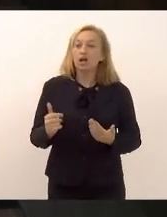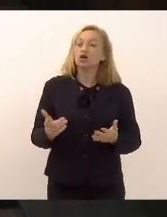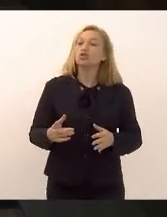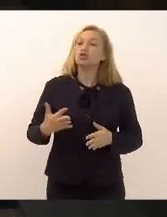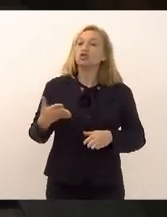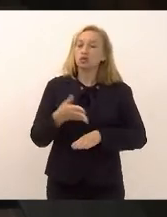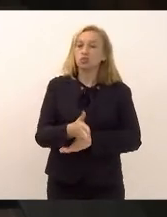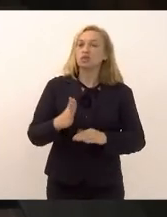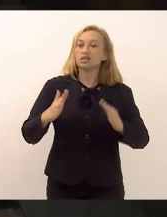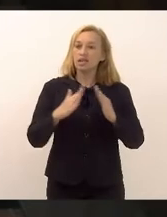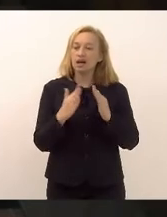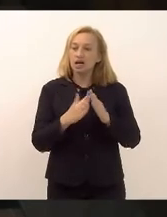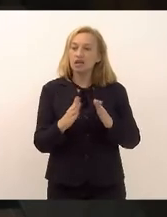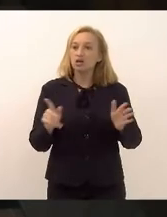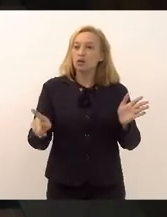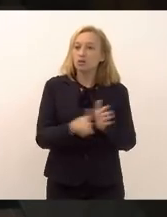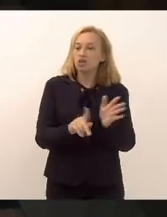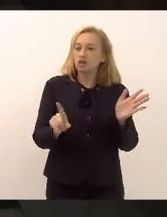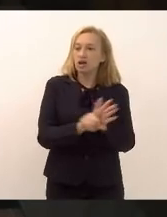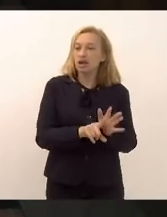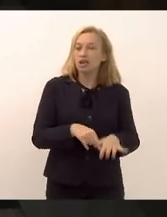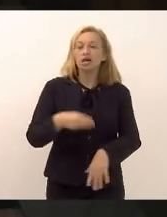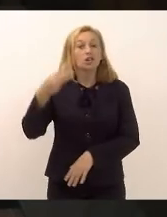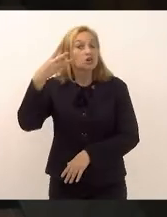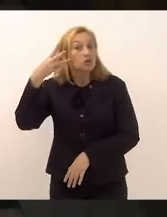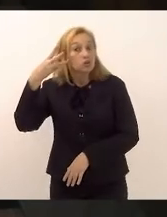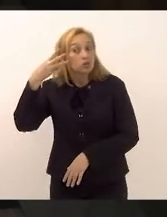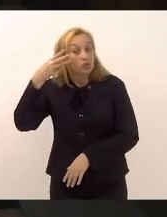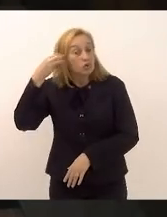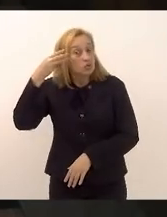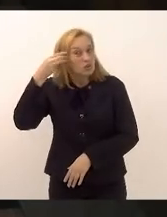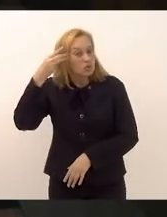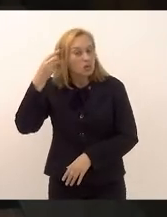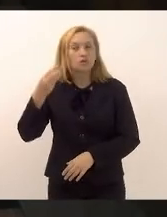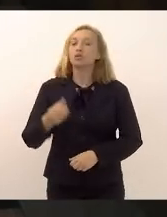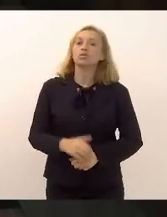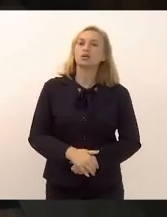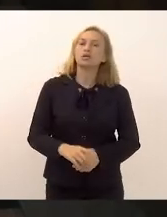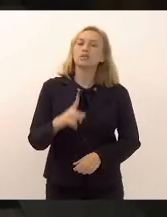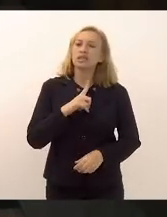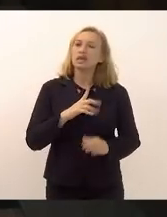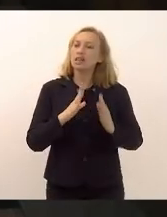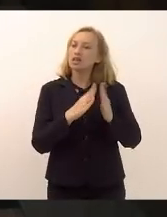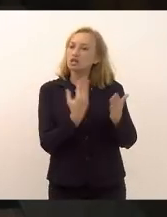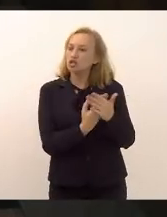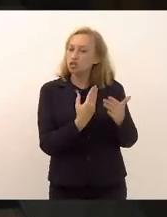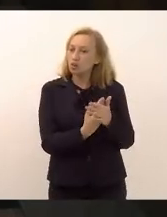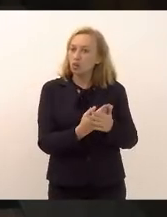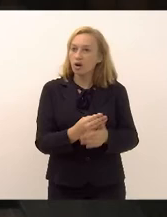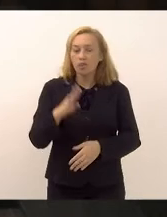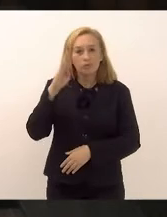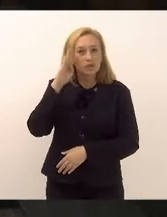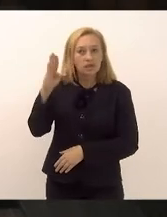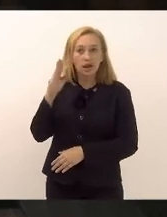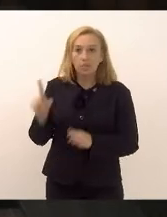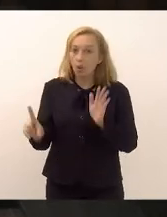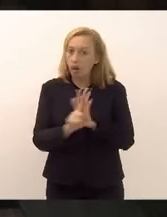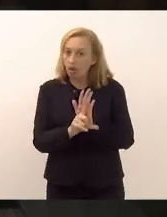nessa casa o projeto de lei do governo Wilson Witzel para tentar estabelecer as escolas cívico-militares por